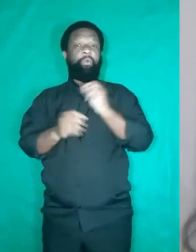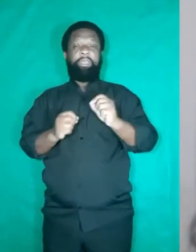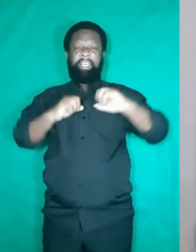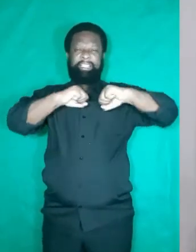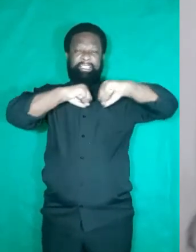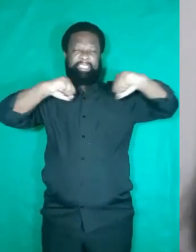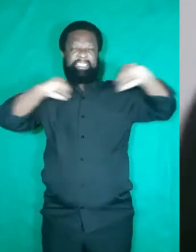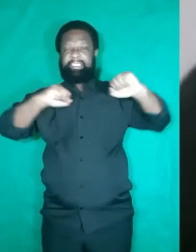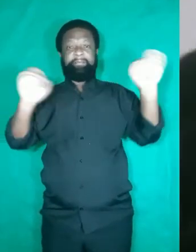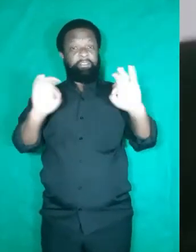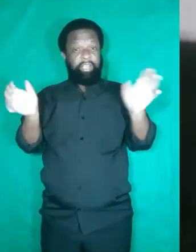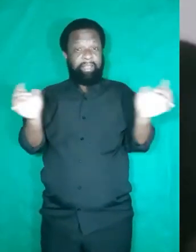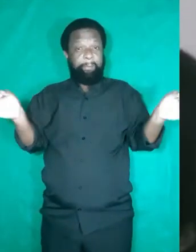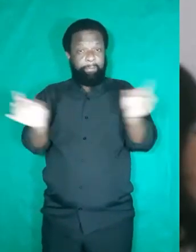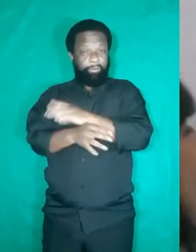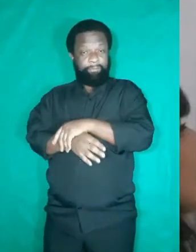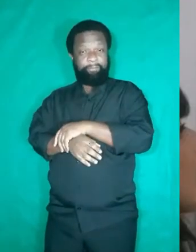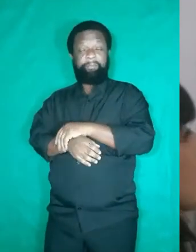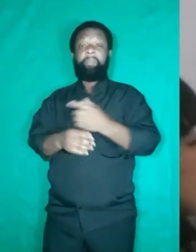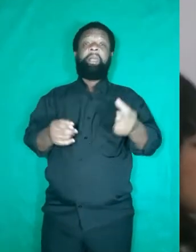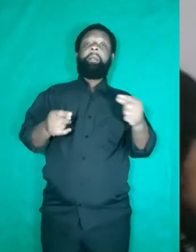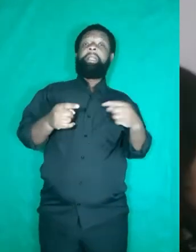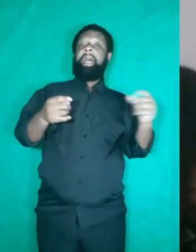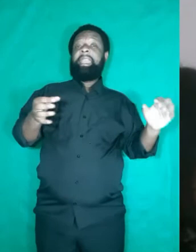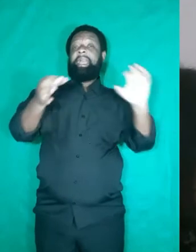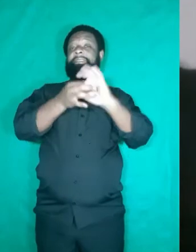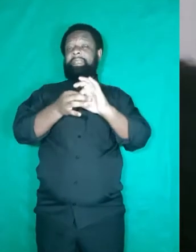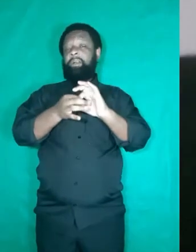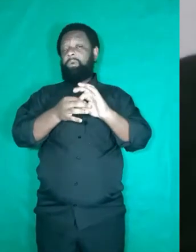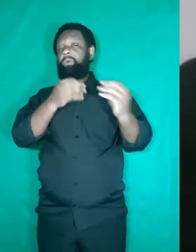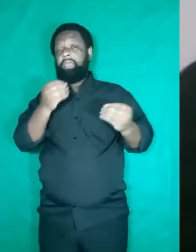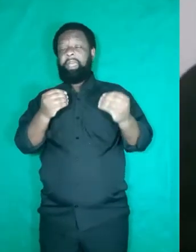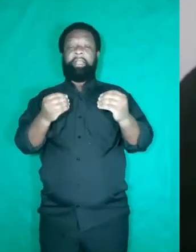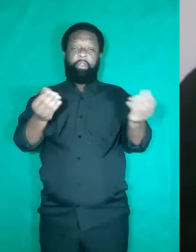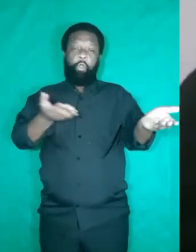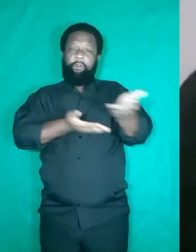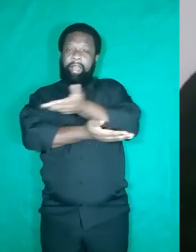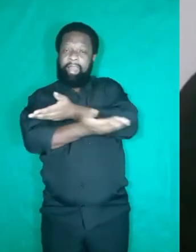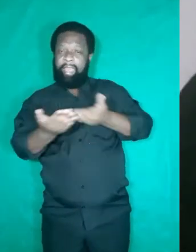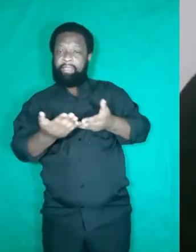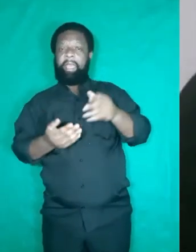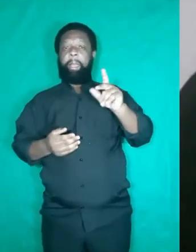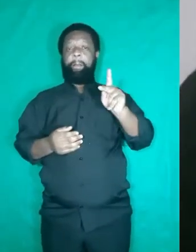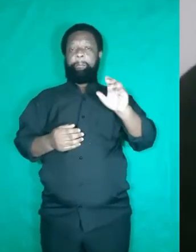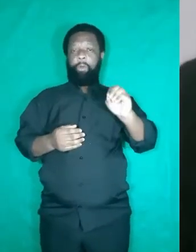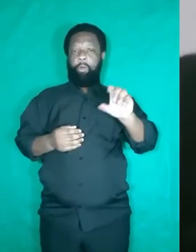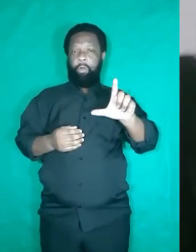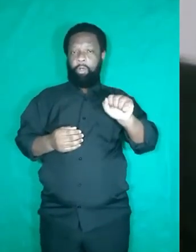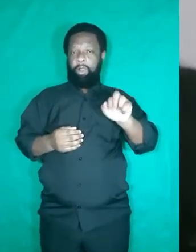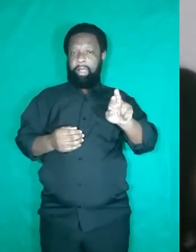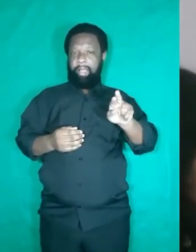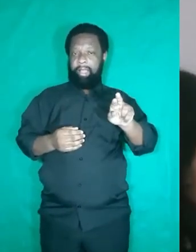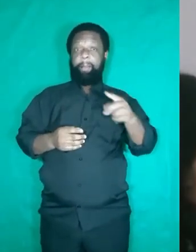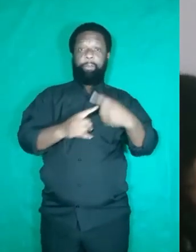menor repulsão entre os elétrons. Aí as ligações aqui são ligações covalentes polares,